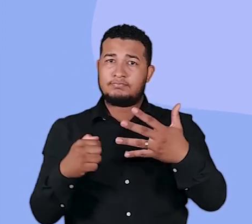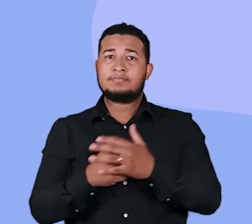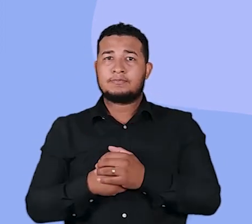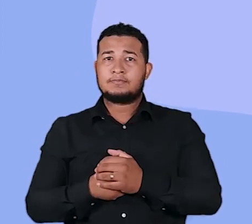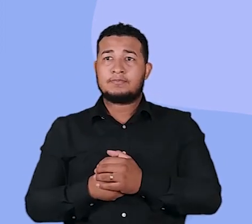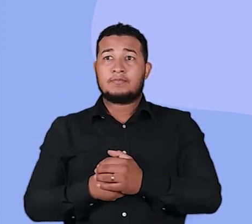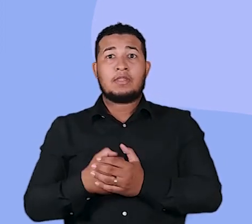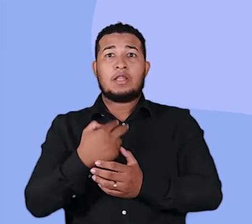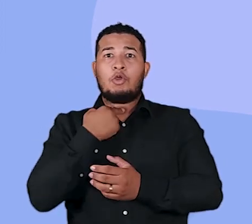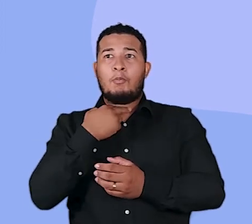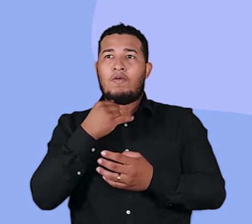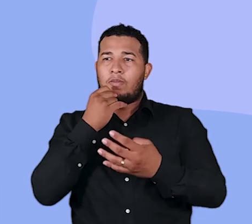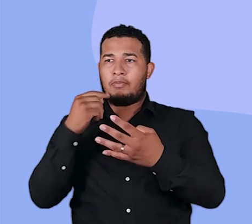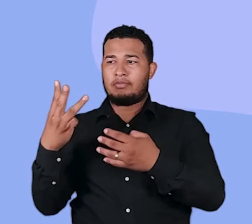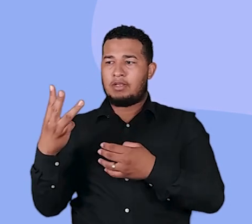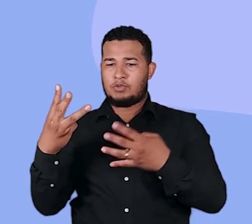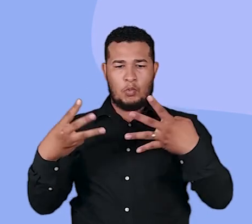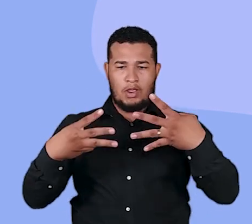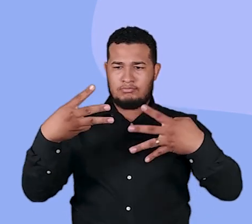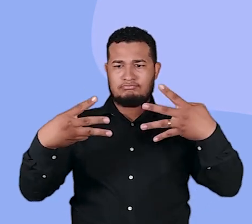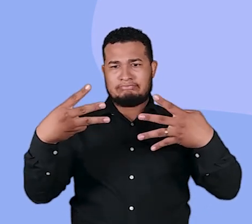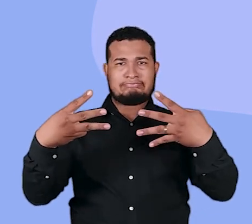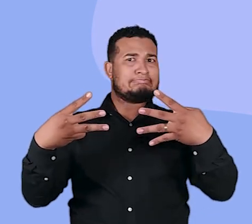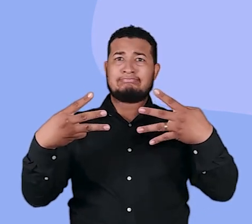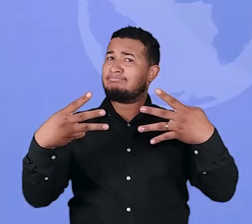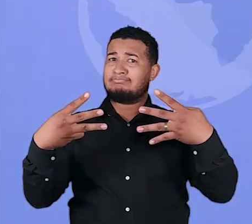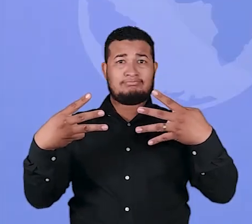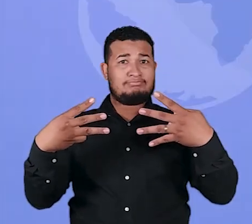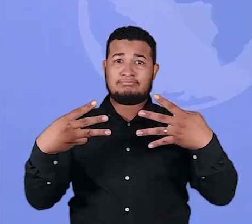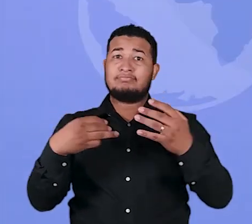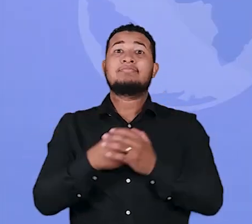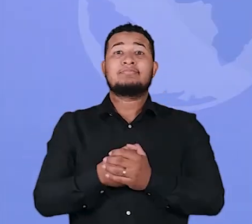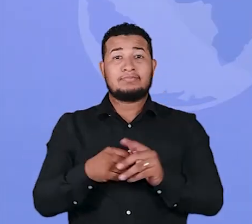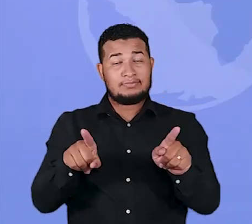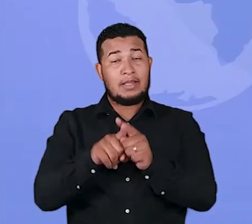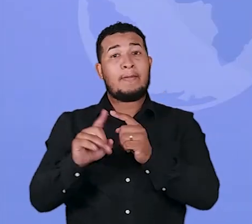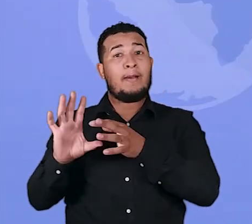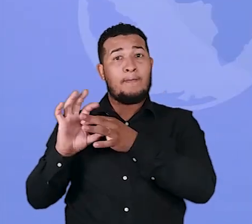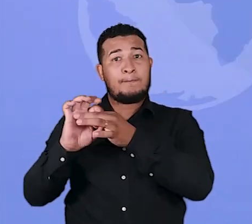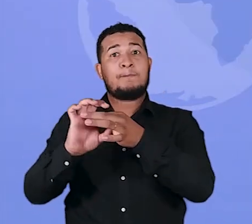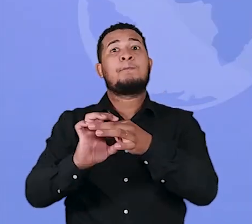A escala não pode ser de 3 e 4 níveis simultaneamente. Então,